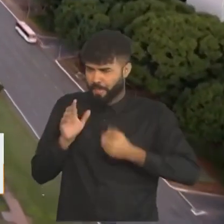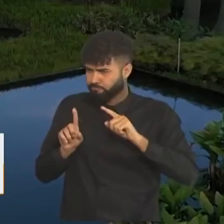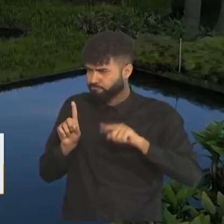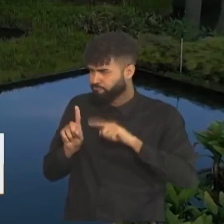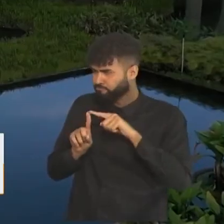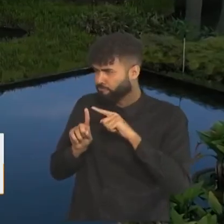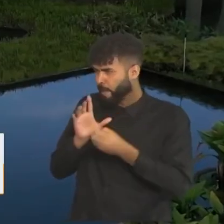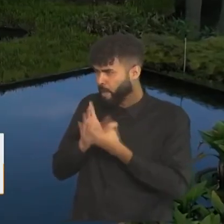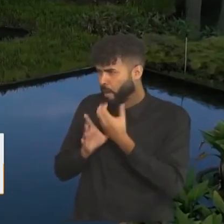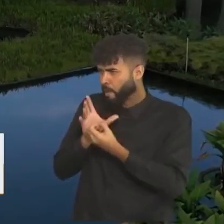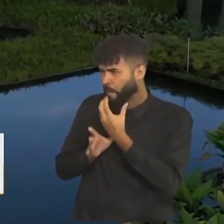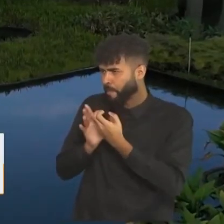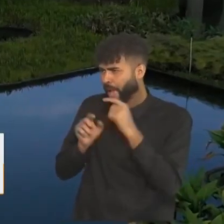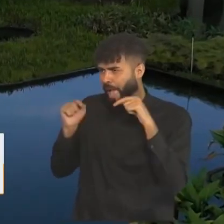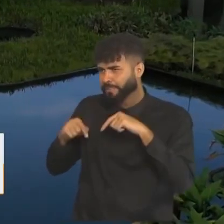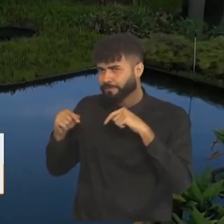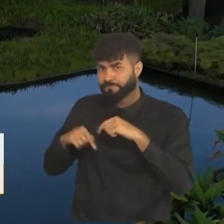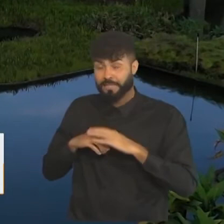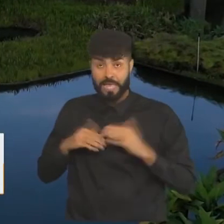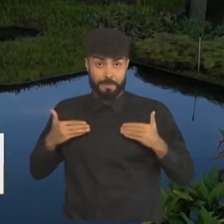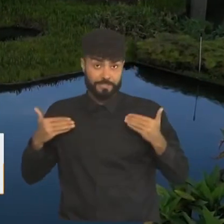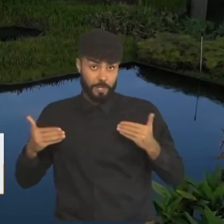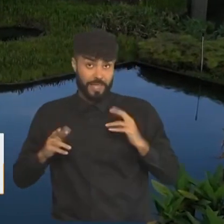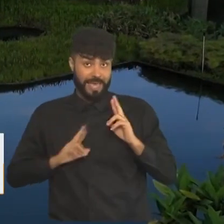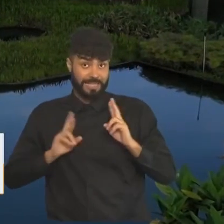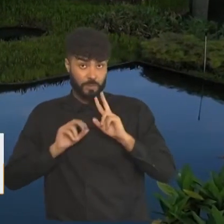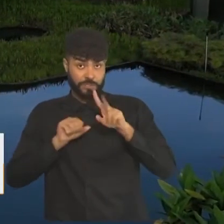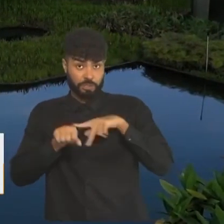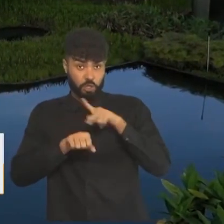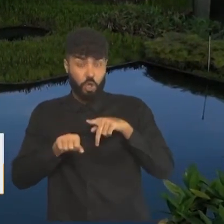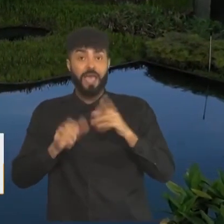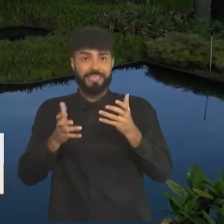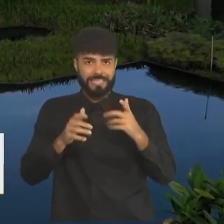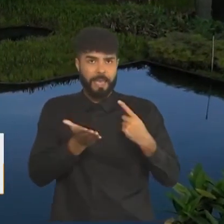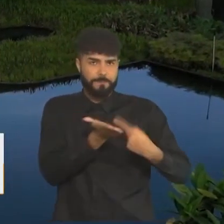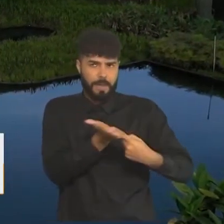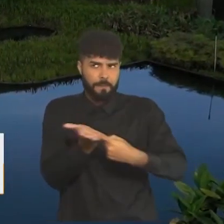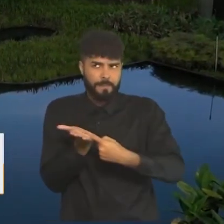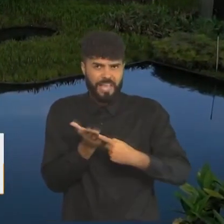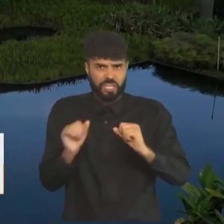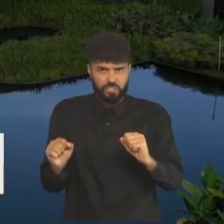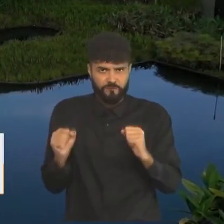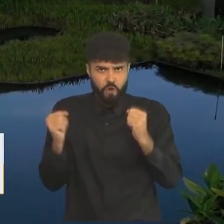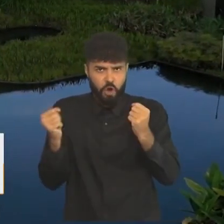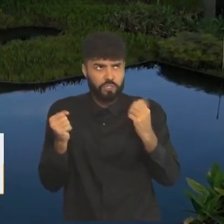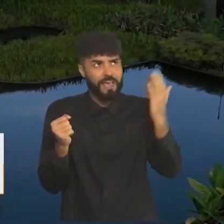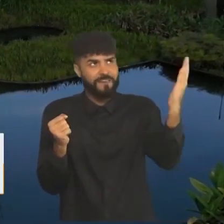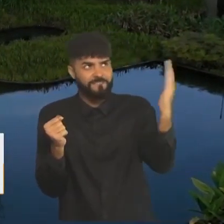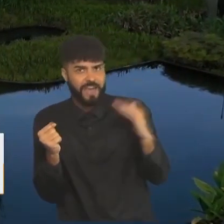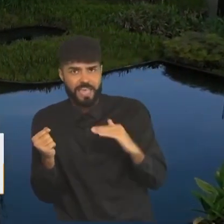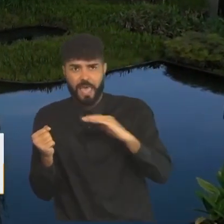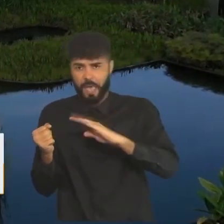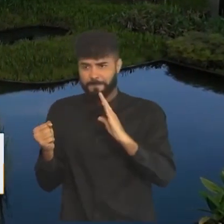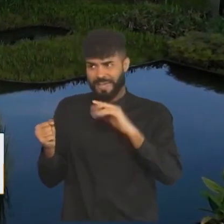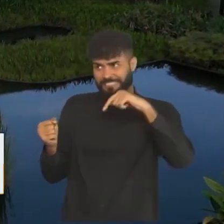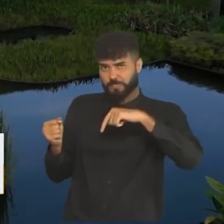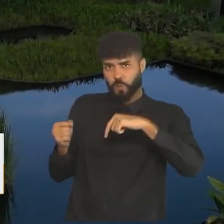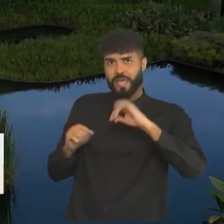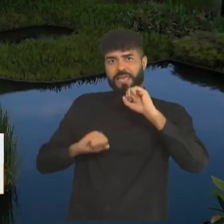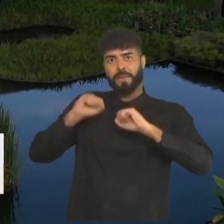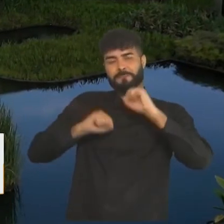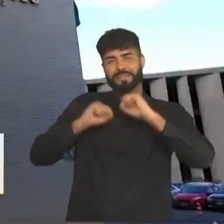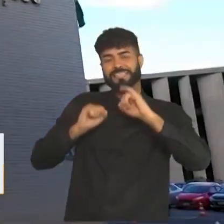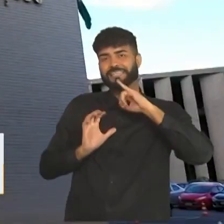objetivo. O Ministério das Relações Exteriores planeja esforços para atrair empresas internacionais e firmar acordos